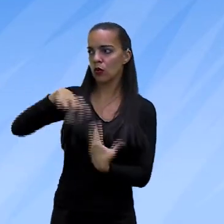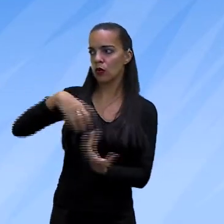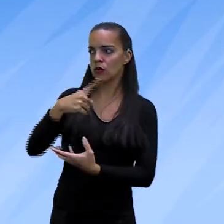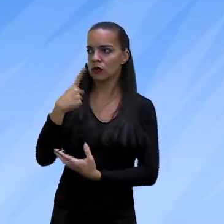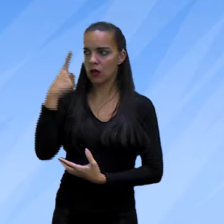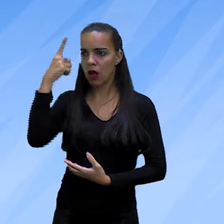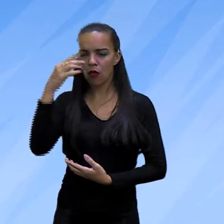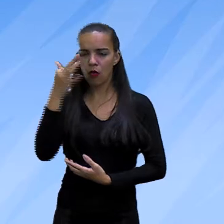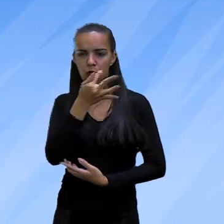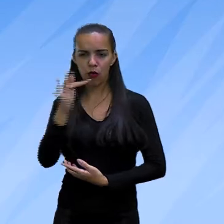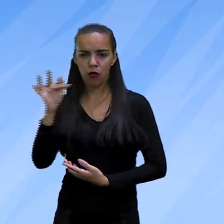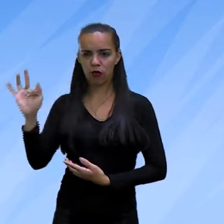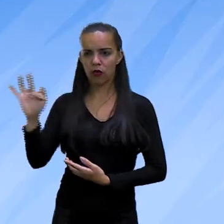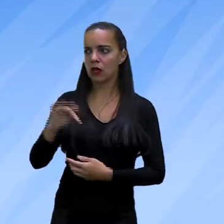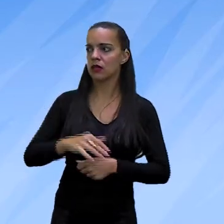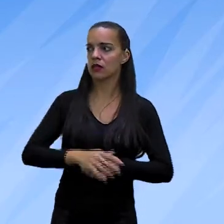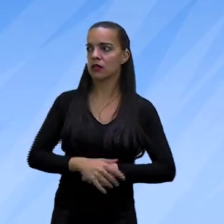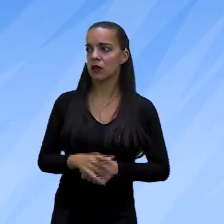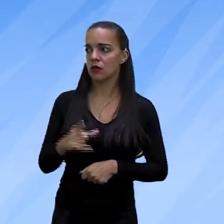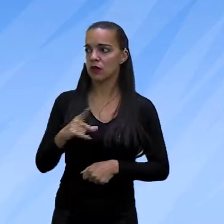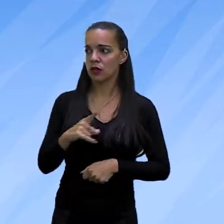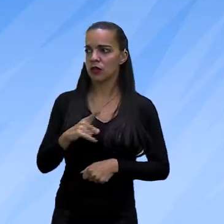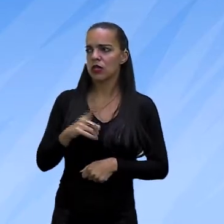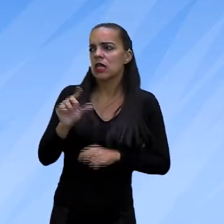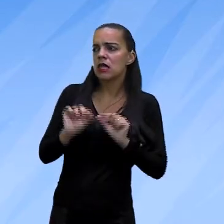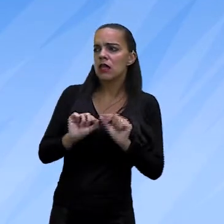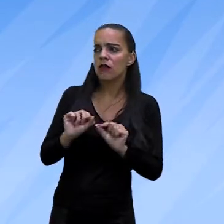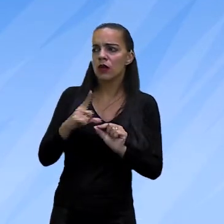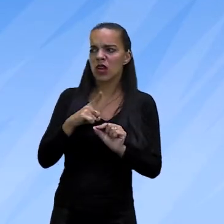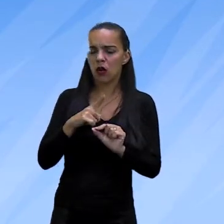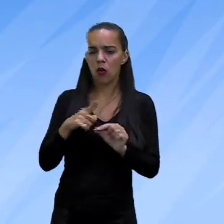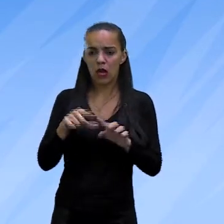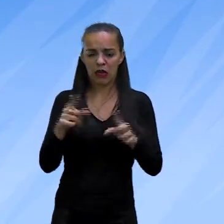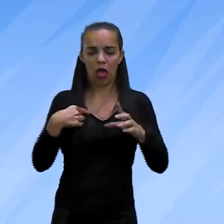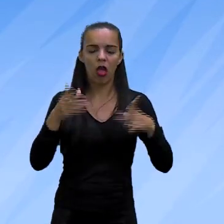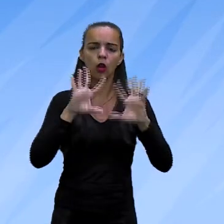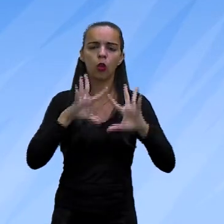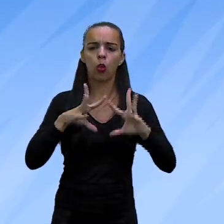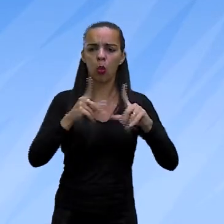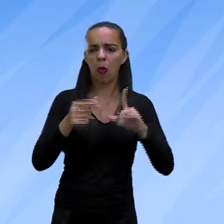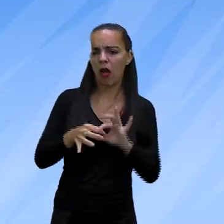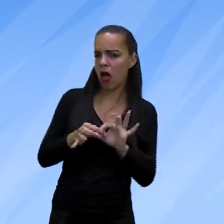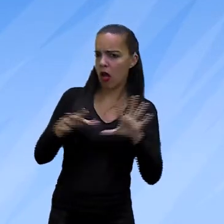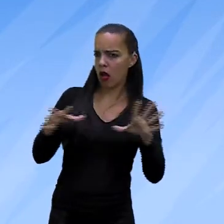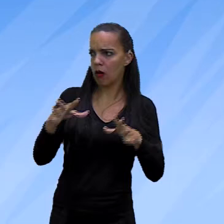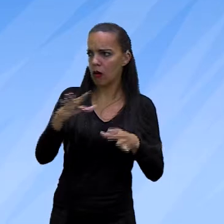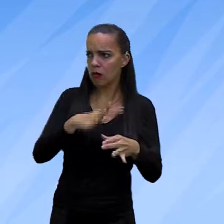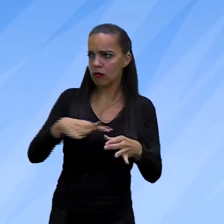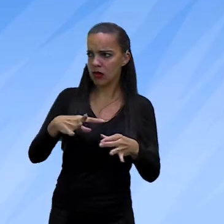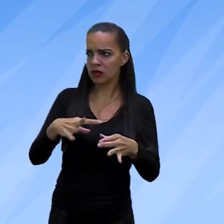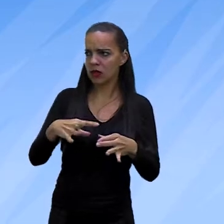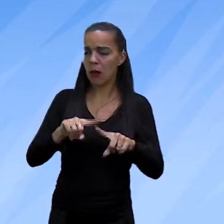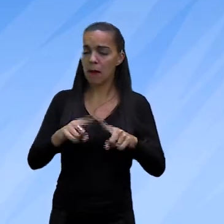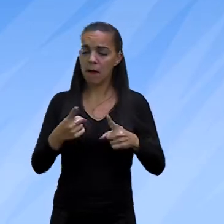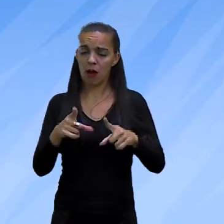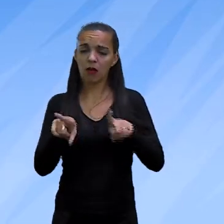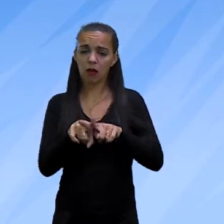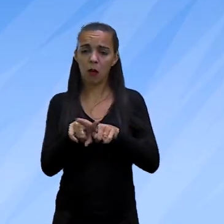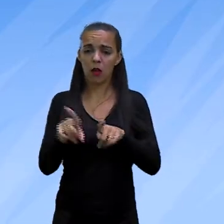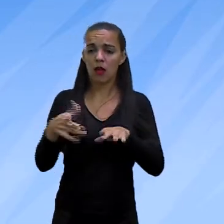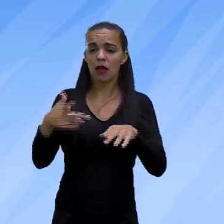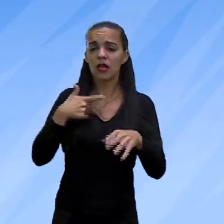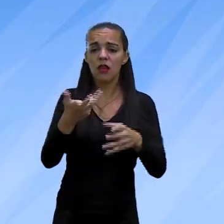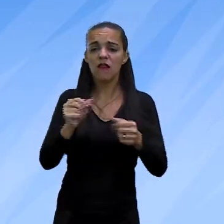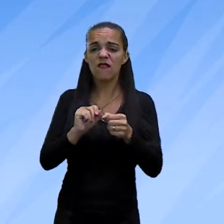Dom João VI, a elaboração de uma Constituição liberal e um projeto de recolonização para o